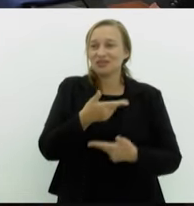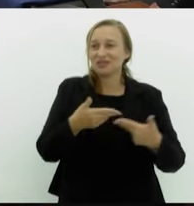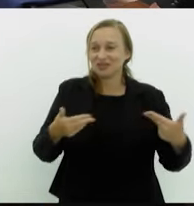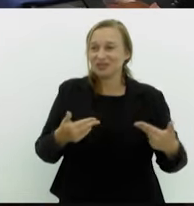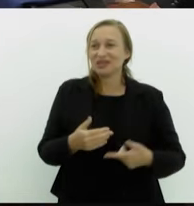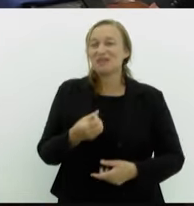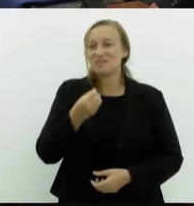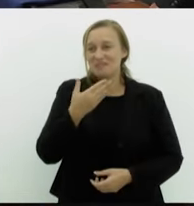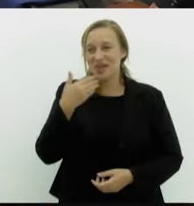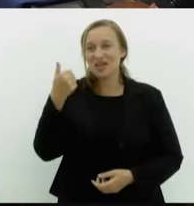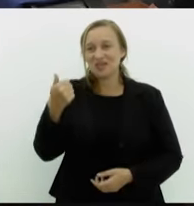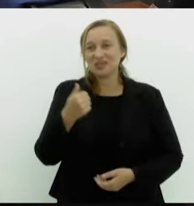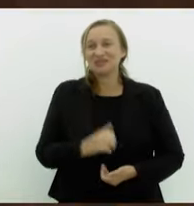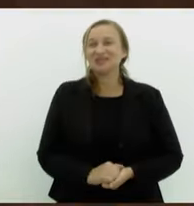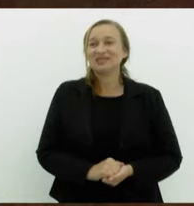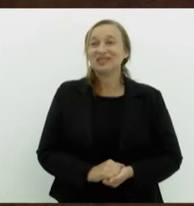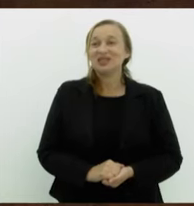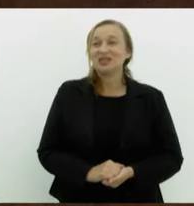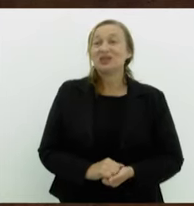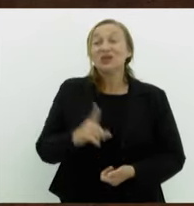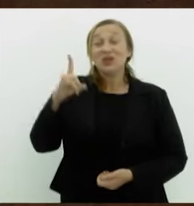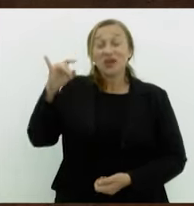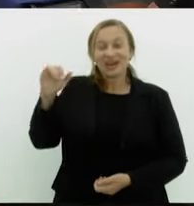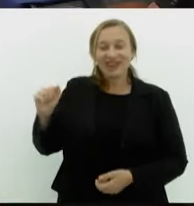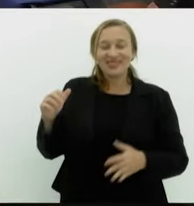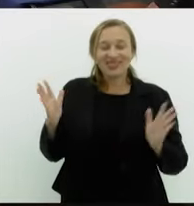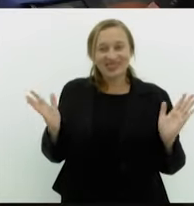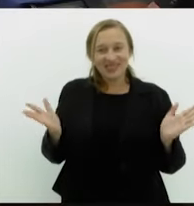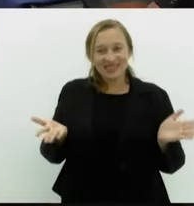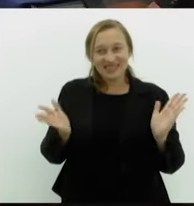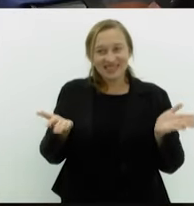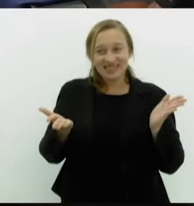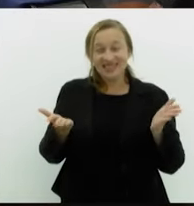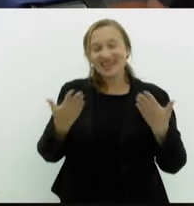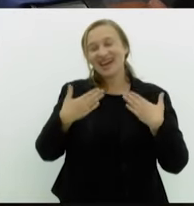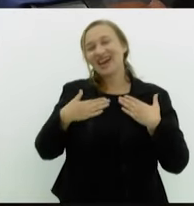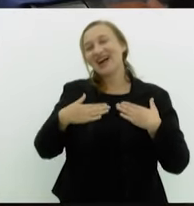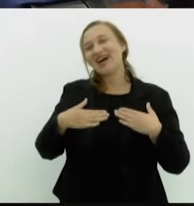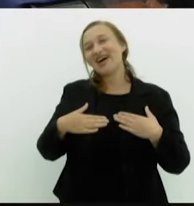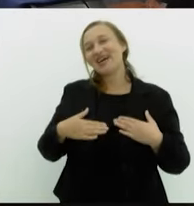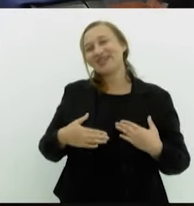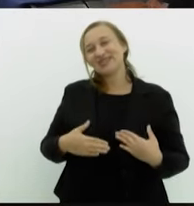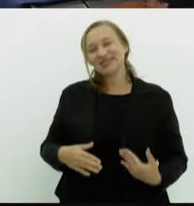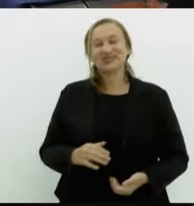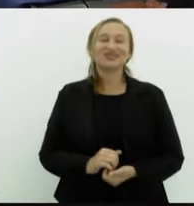de maracujá. Senhor presidente, o clima hoje está... Vambora. O clima está muito bom. Está tranquilo. Vamos lá.